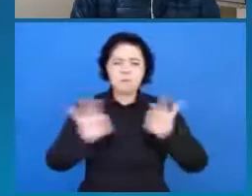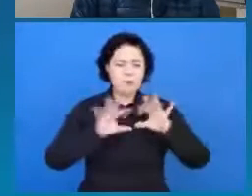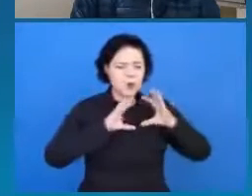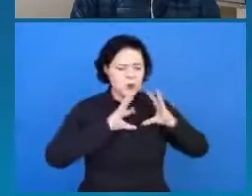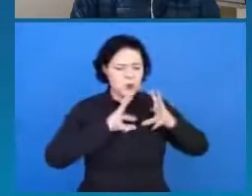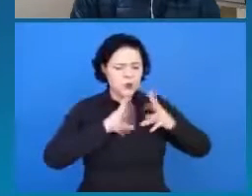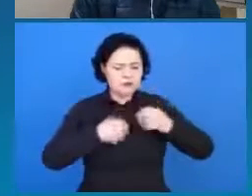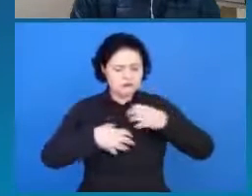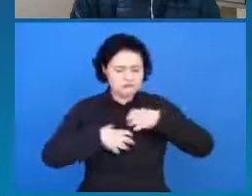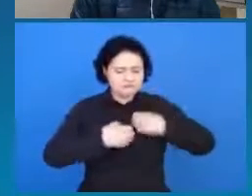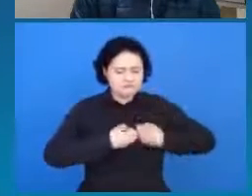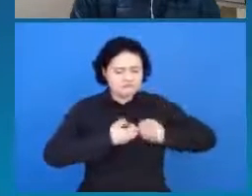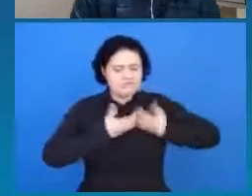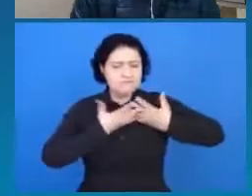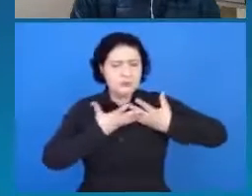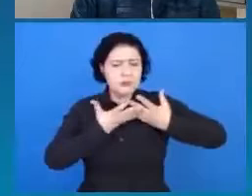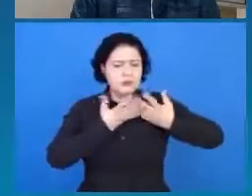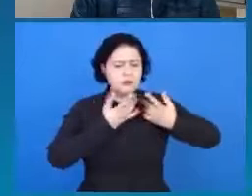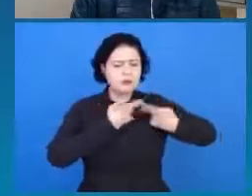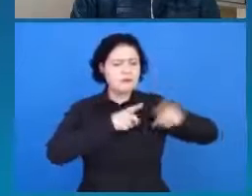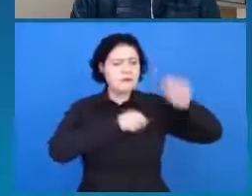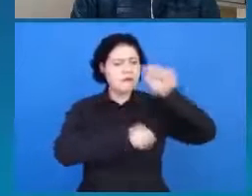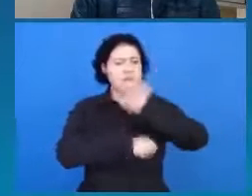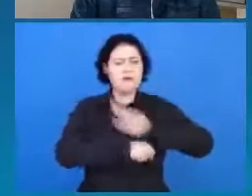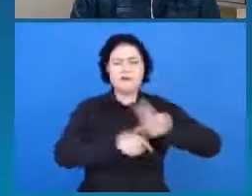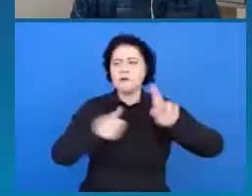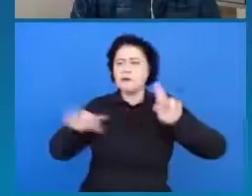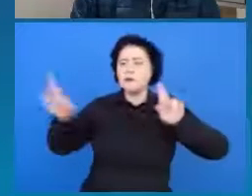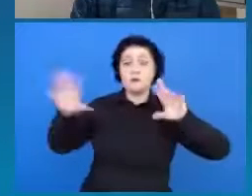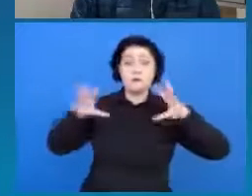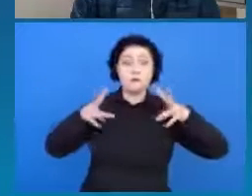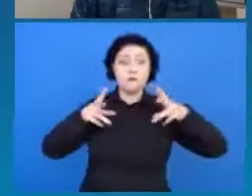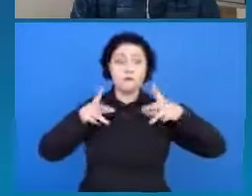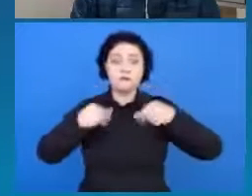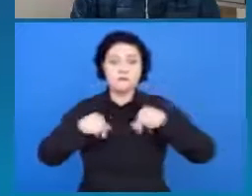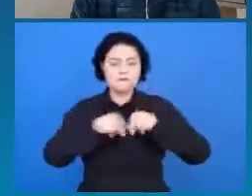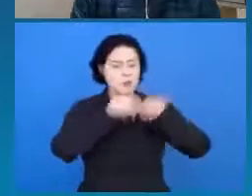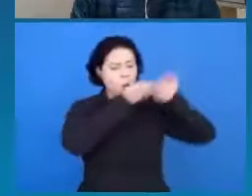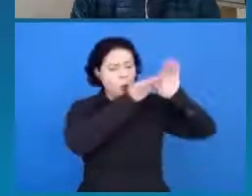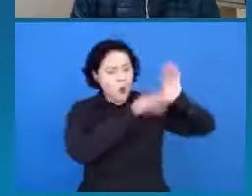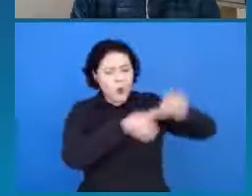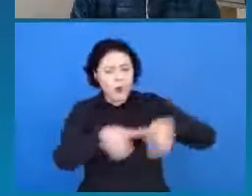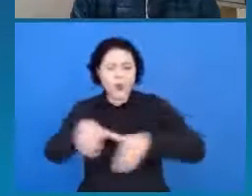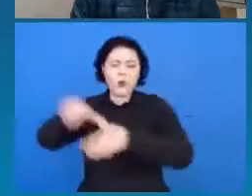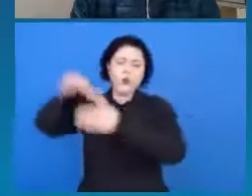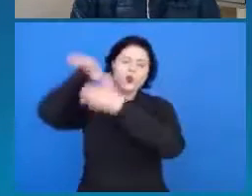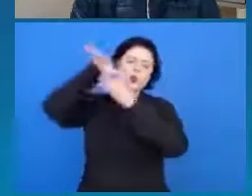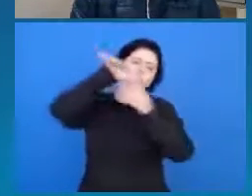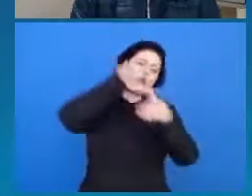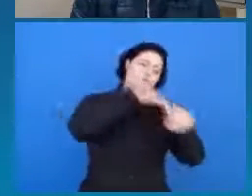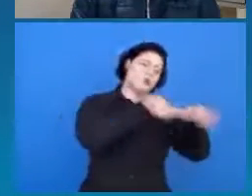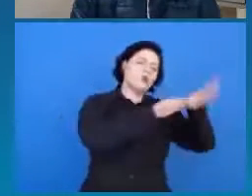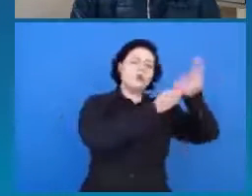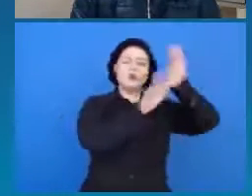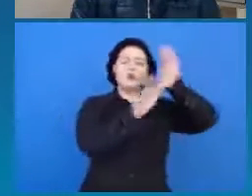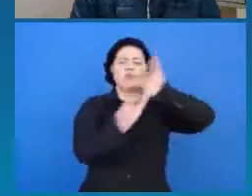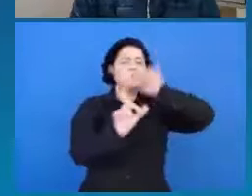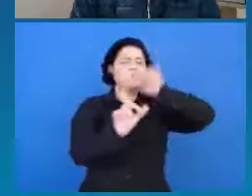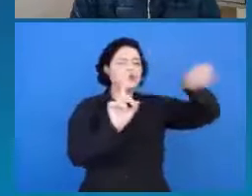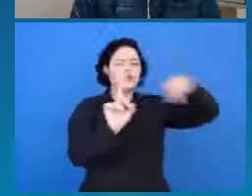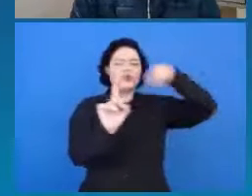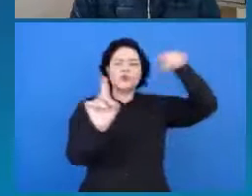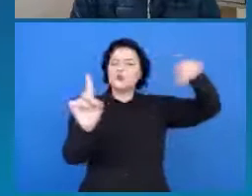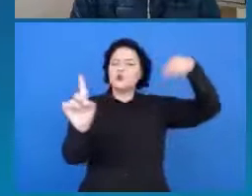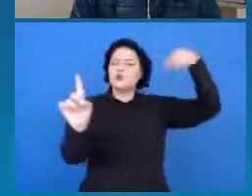interno que eles fazem desafiar os alunos a todo instante eles vão e eles vão buscando os seus